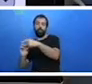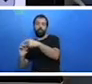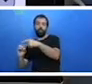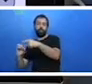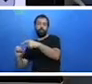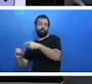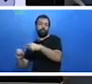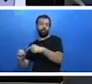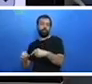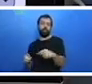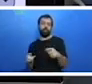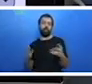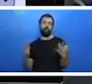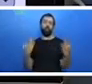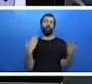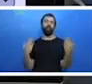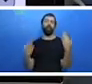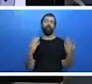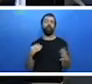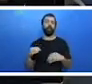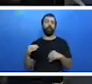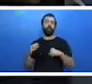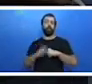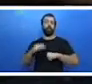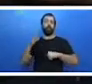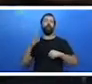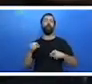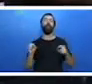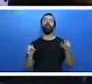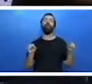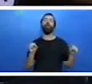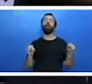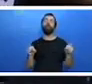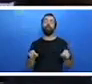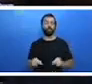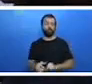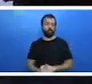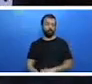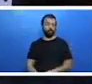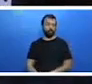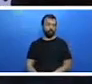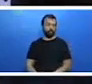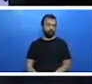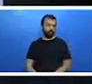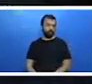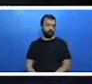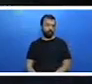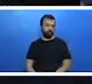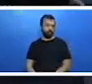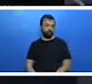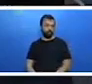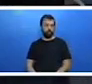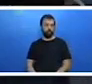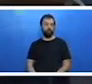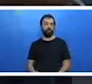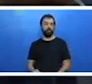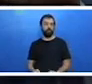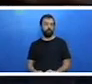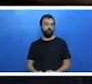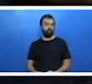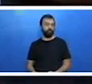Pensa na cena, imagina a cena. Então, além do 10º, pessoal, nós temos o 100º, nós temos o